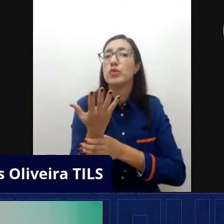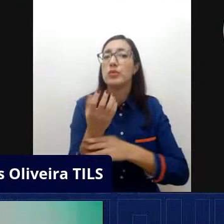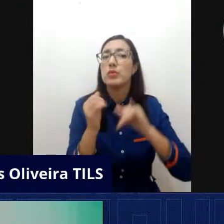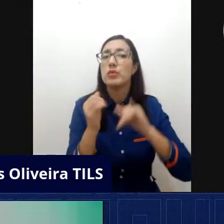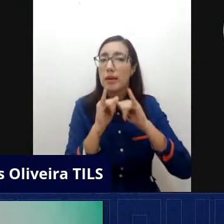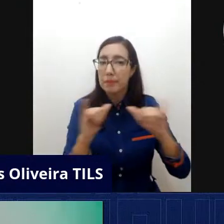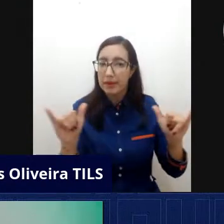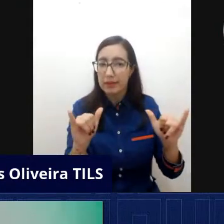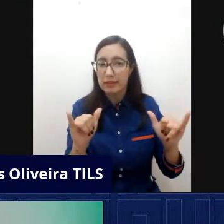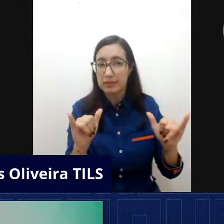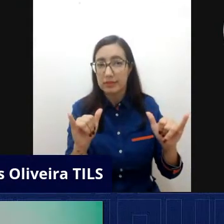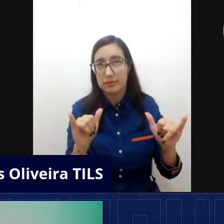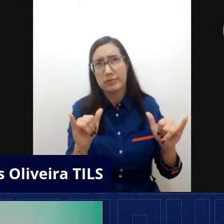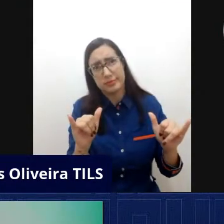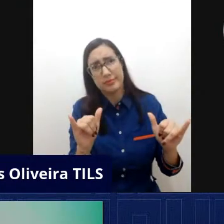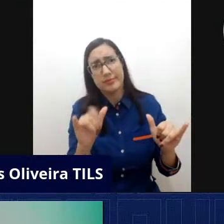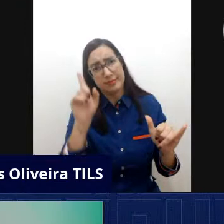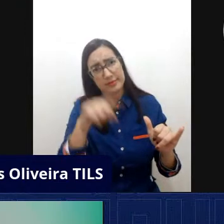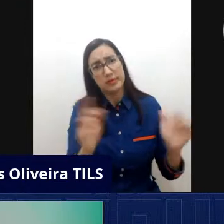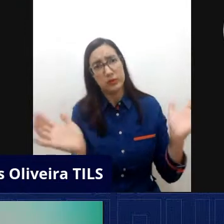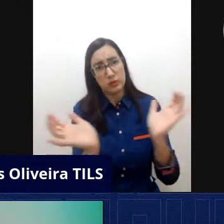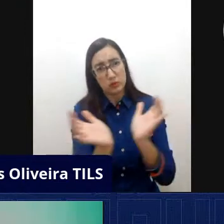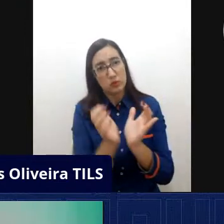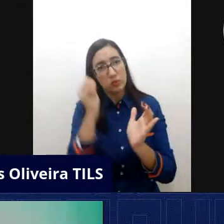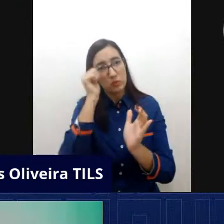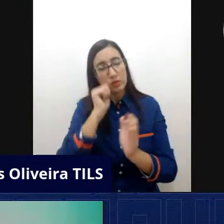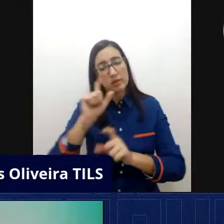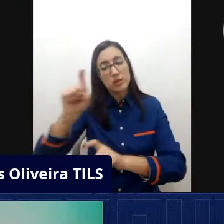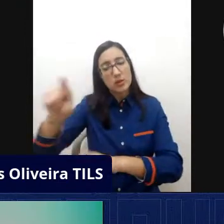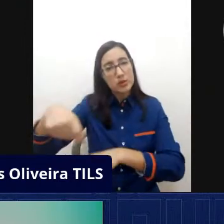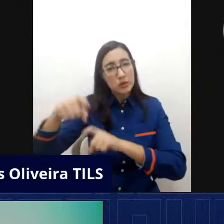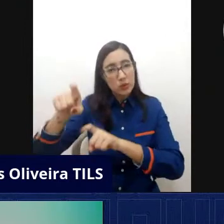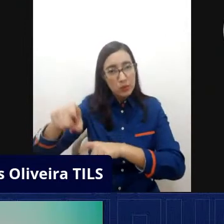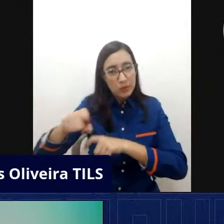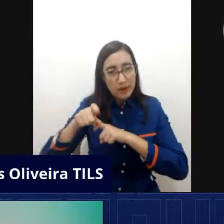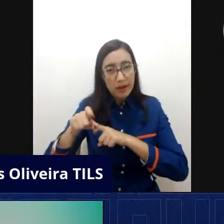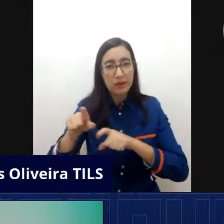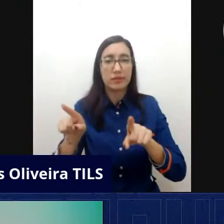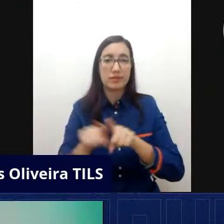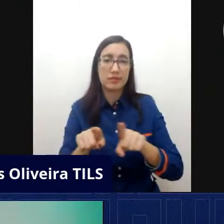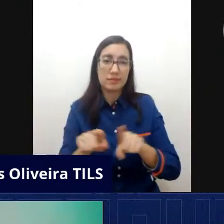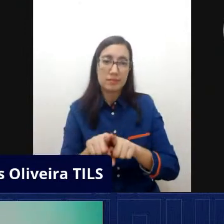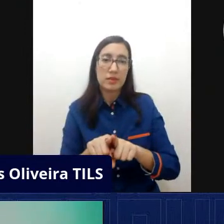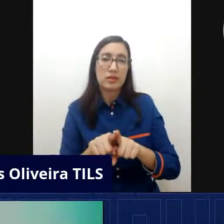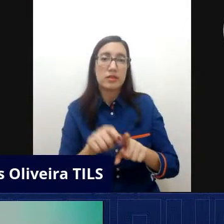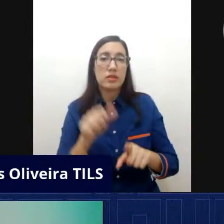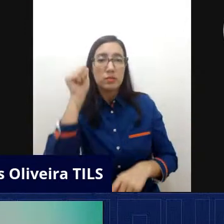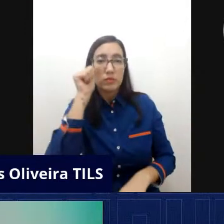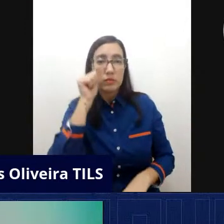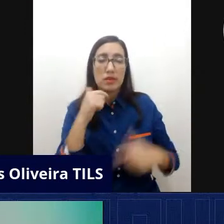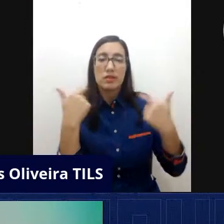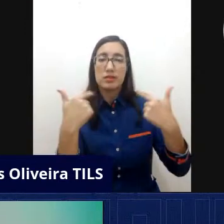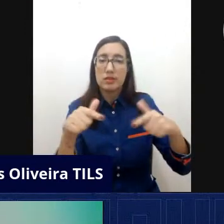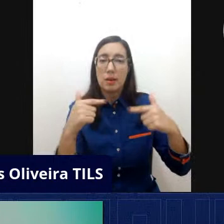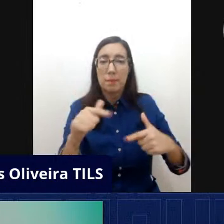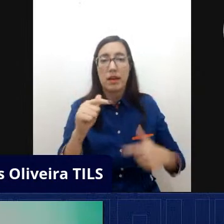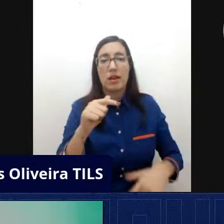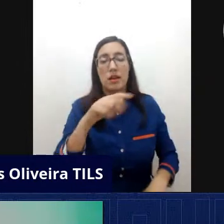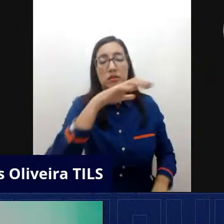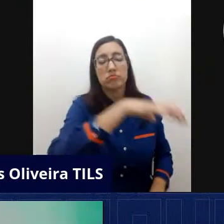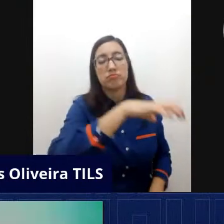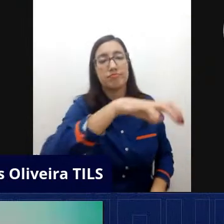pelas mulheres rurais, por técnicas das organizações. Então, cada detalhe da